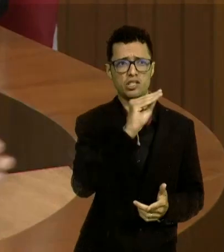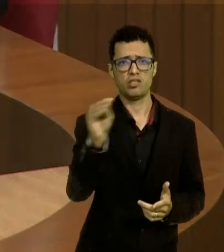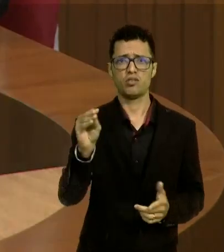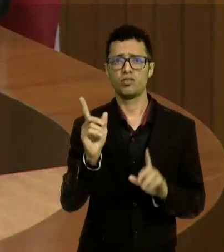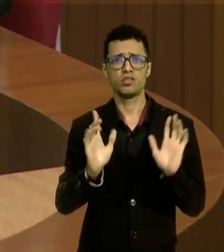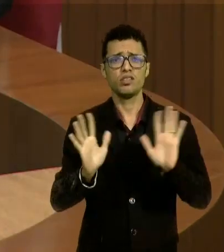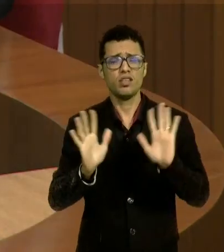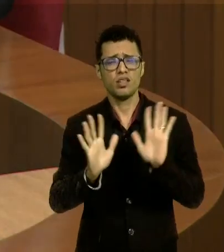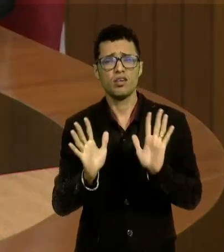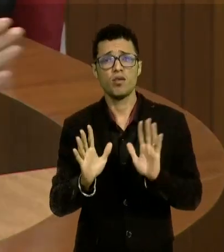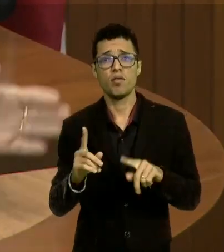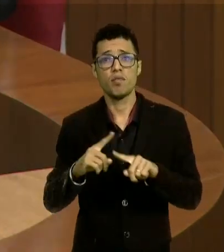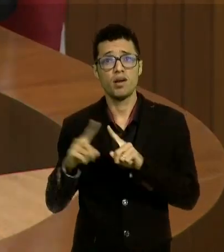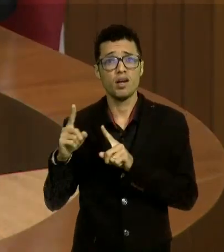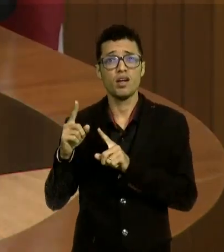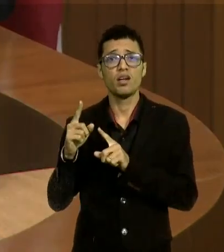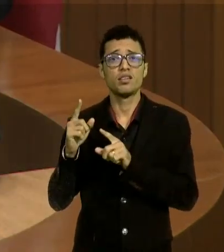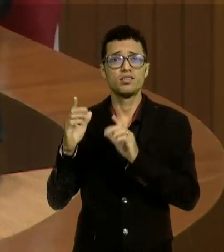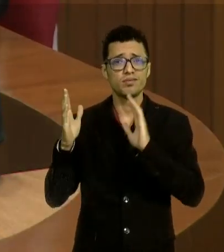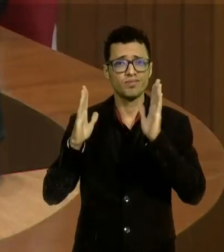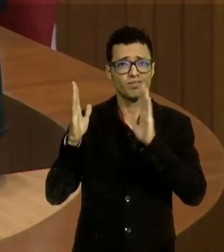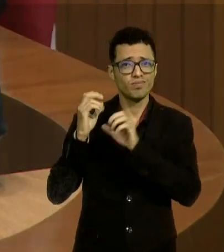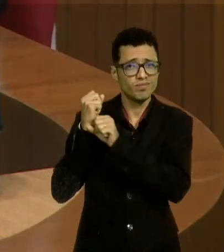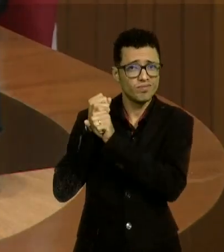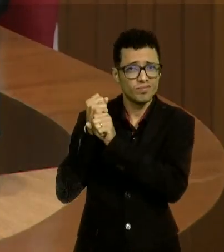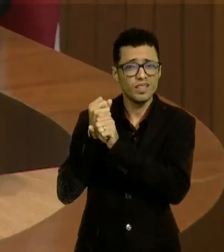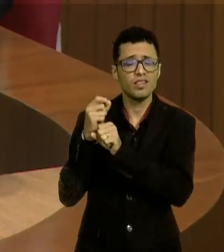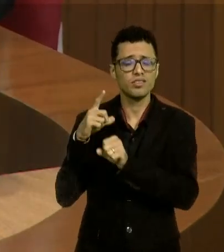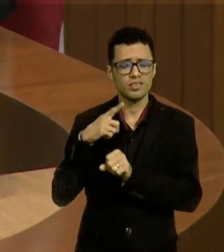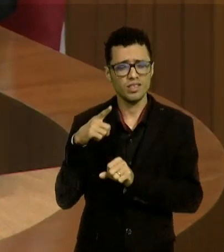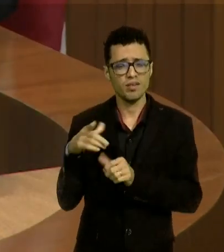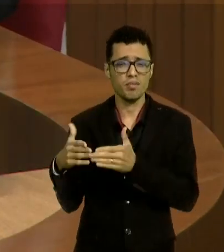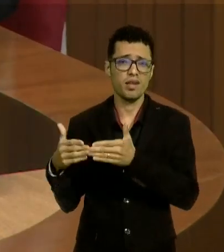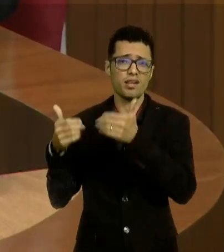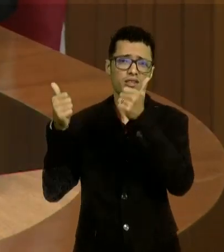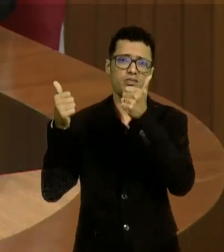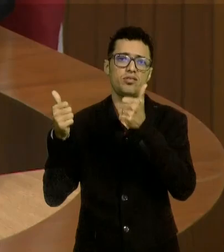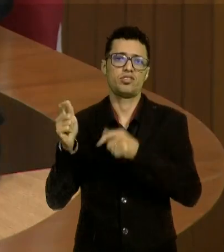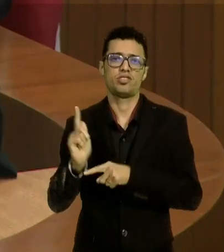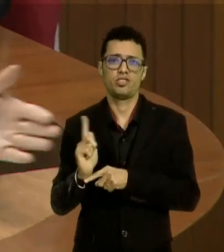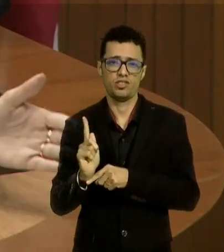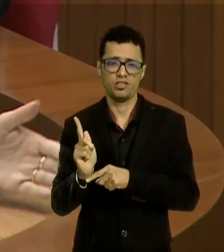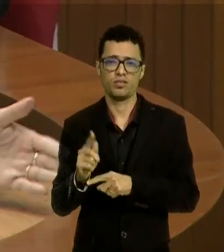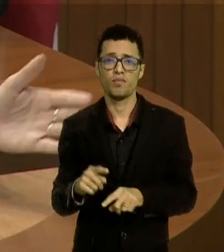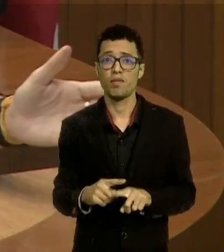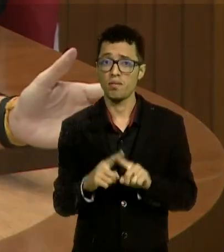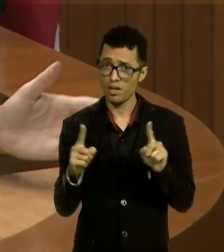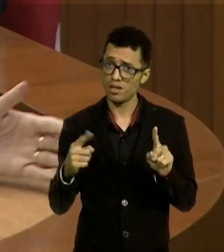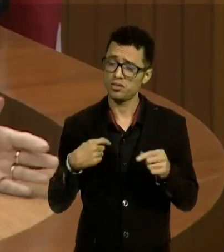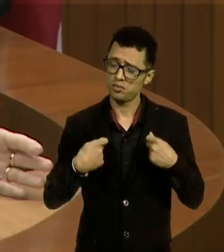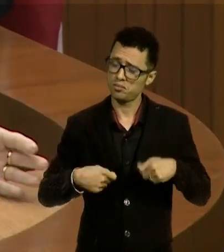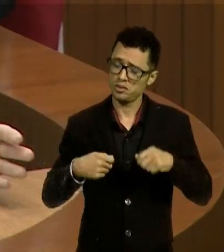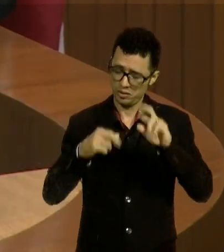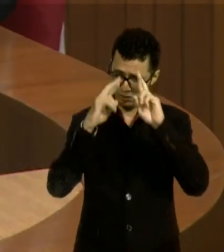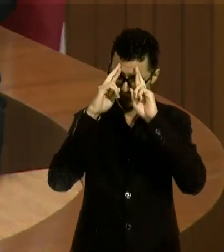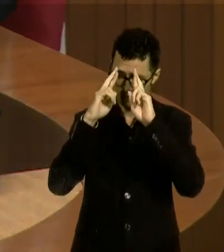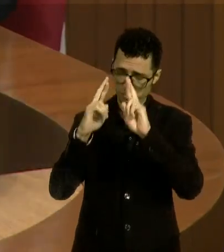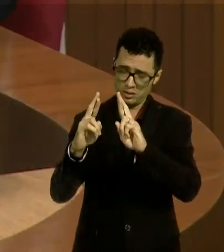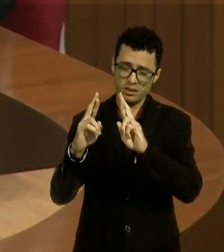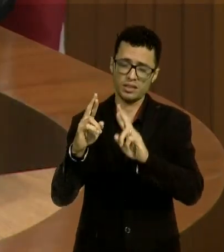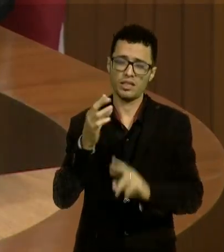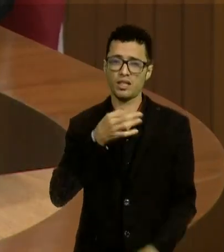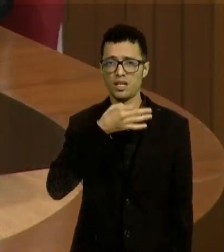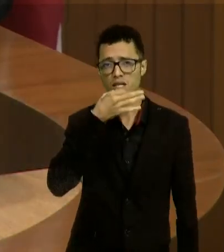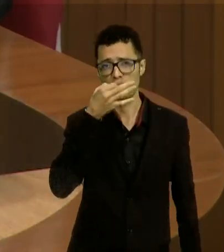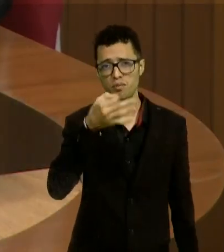nos últimos tempos naquela cidade. Mas eu tenho que respeitar a opinião de outros colegas